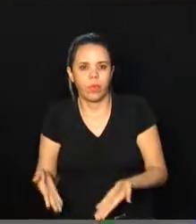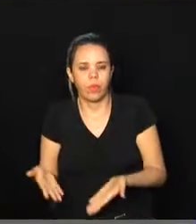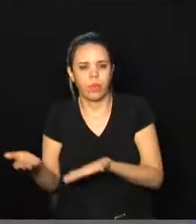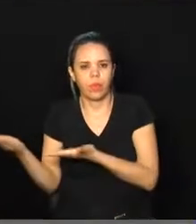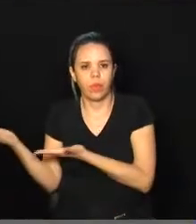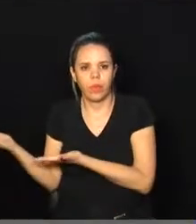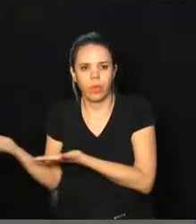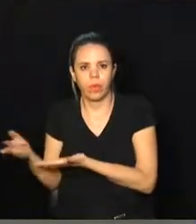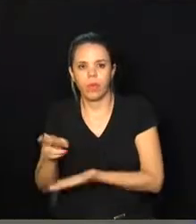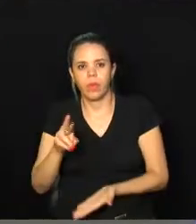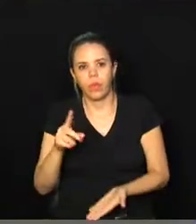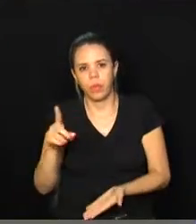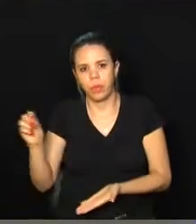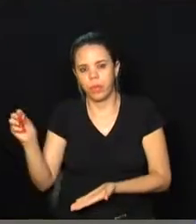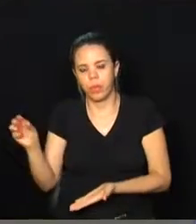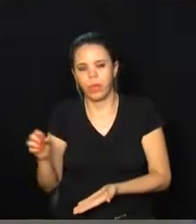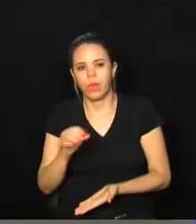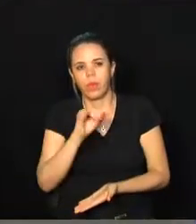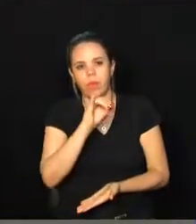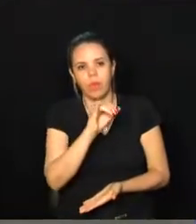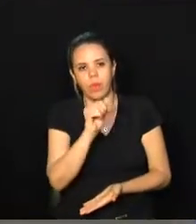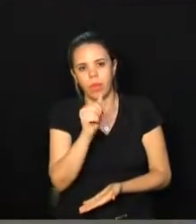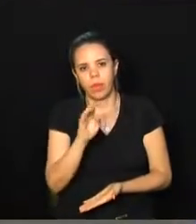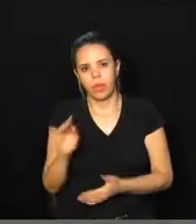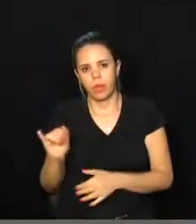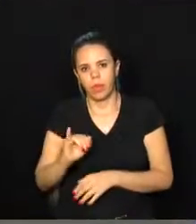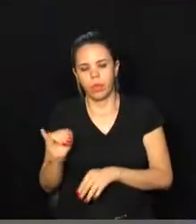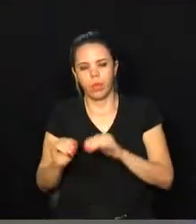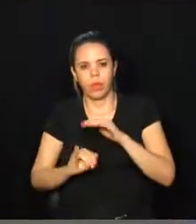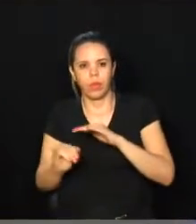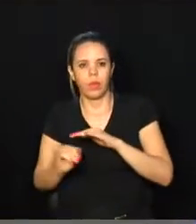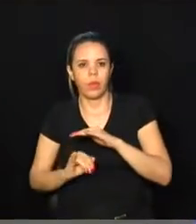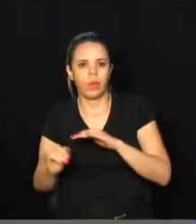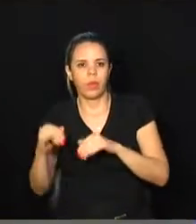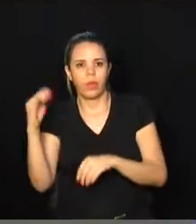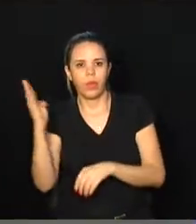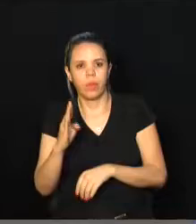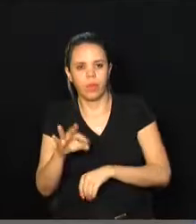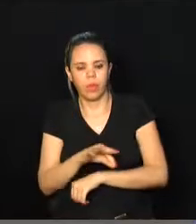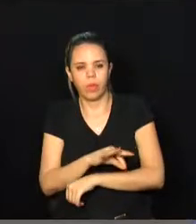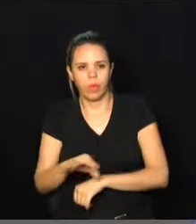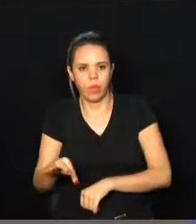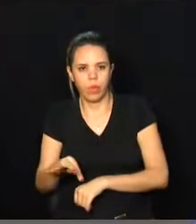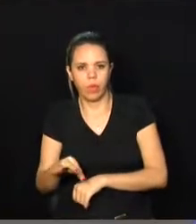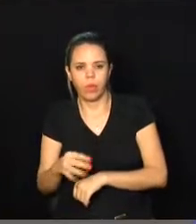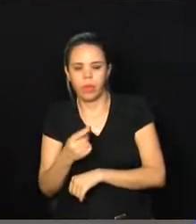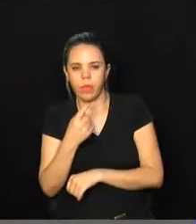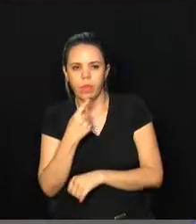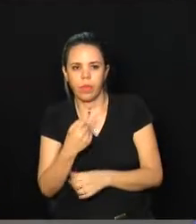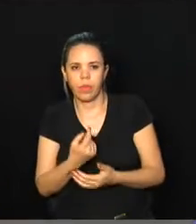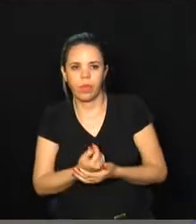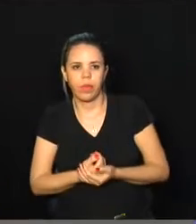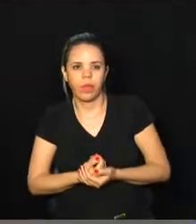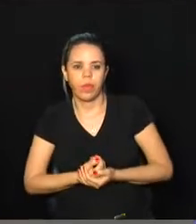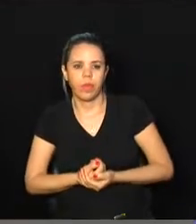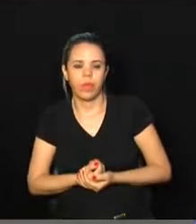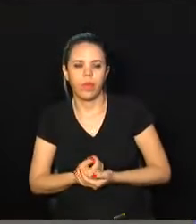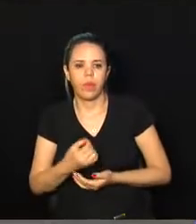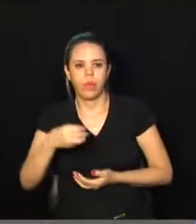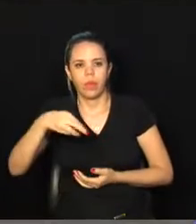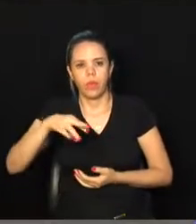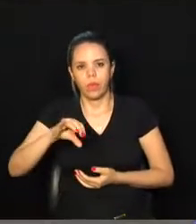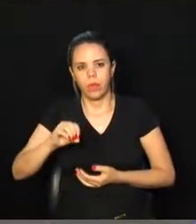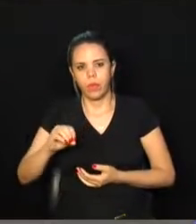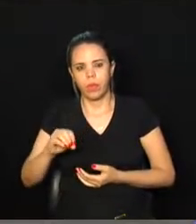aqui o Ricardo Hofer, do IAB, Instituto de Arquitetos do Brasil, aqui da cidade de Campinas, o Márcio